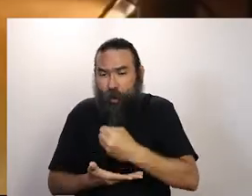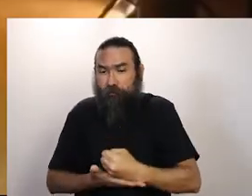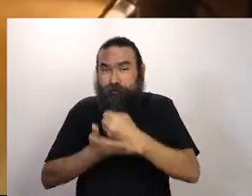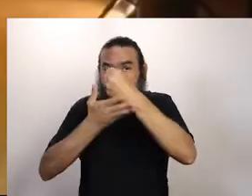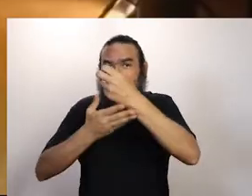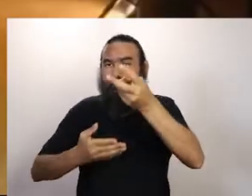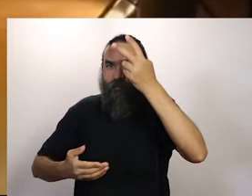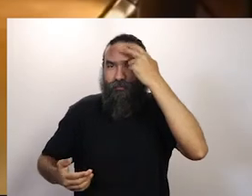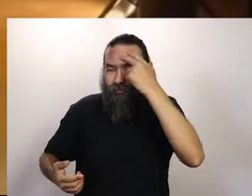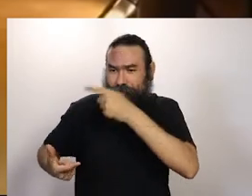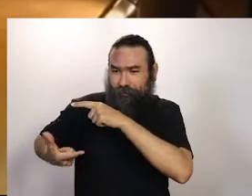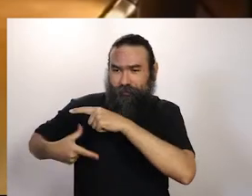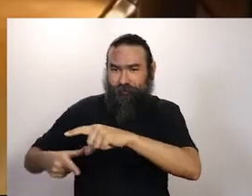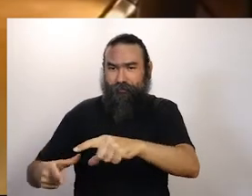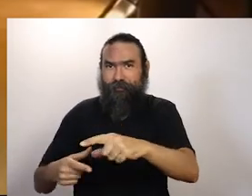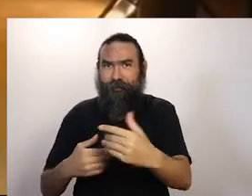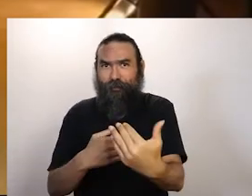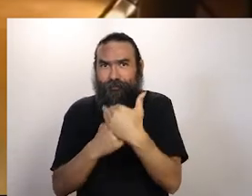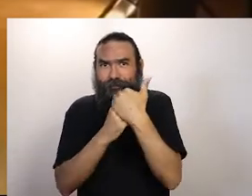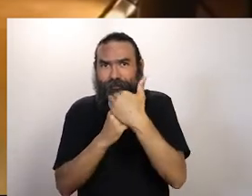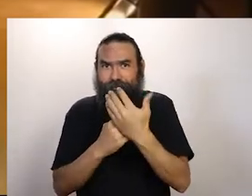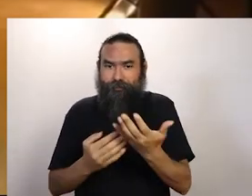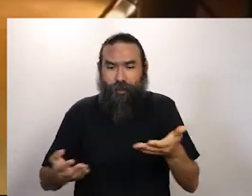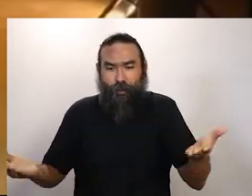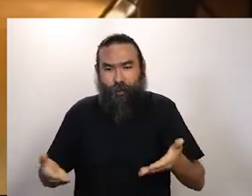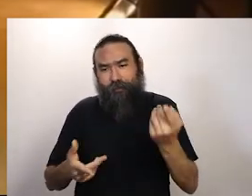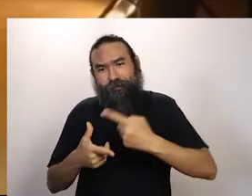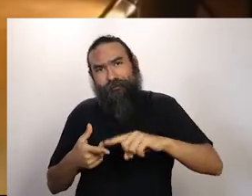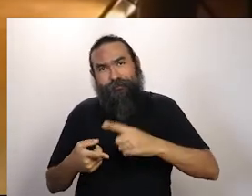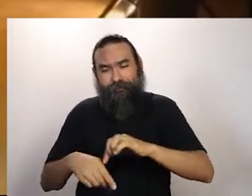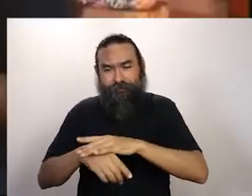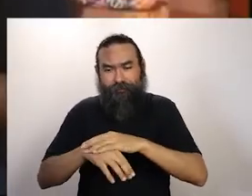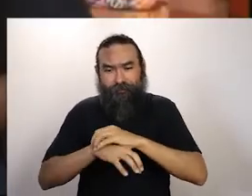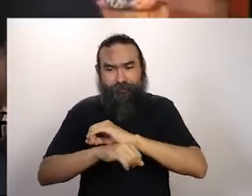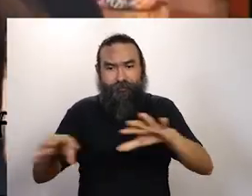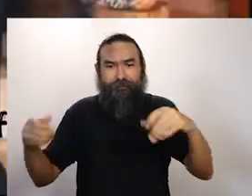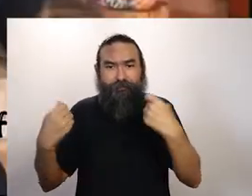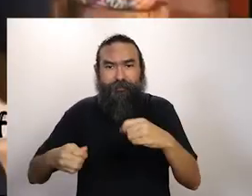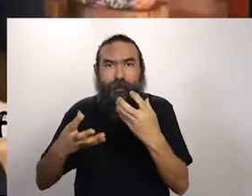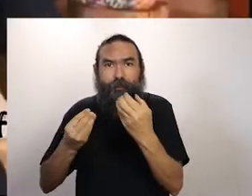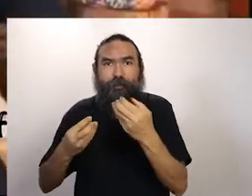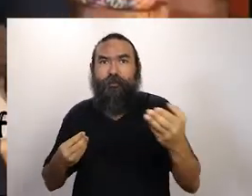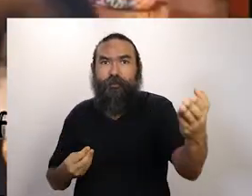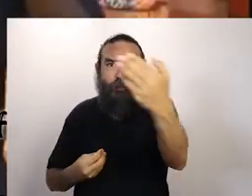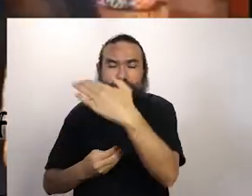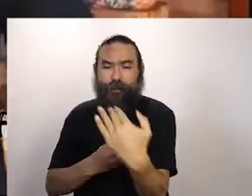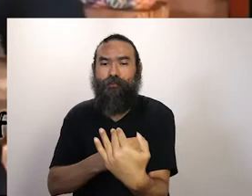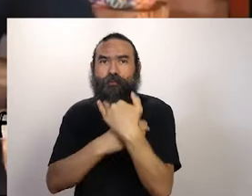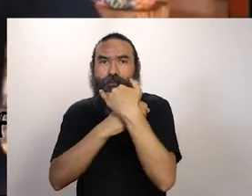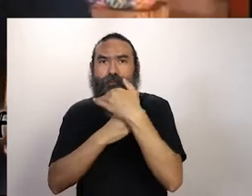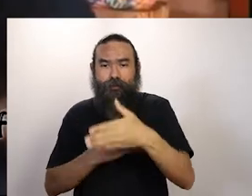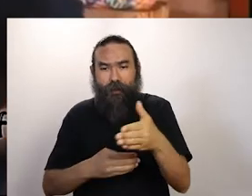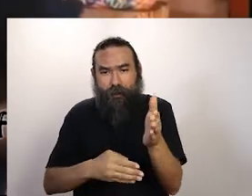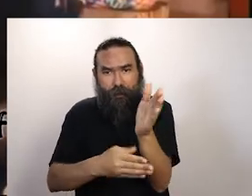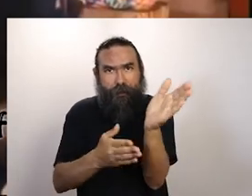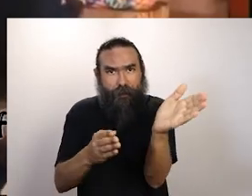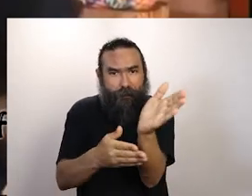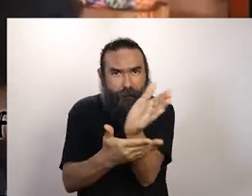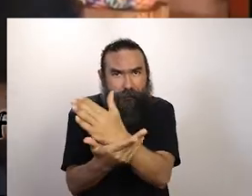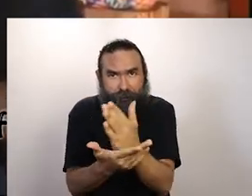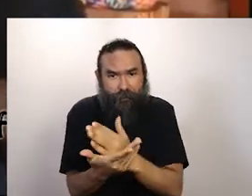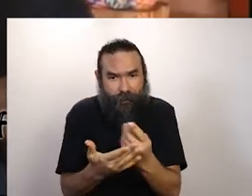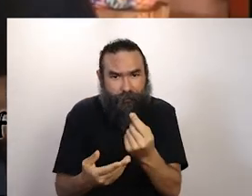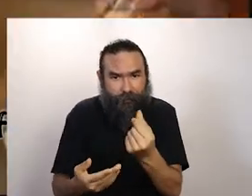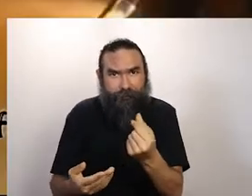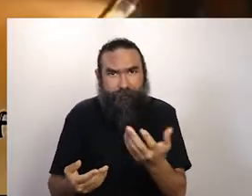cultura, dando essa força nesse momento. Então, a gente pede muita colaboração de vocês nessa vaquinha virtual e que possa explodir, né, Narelli?